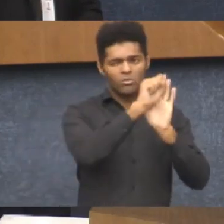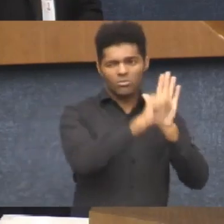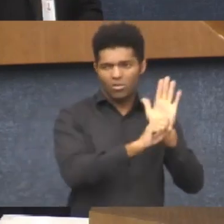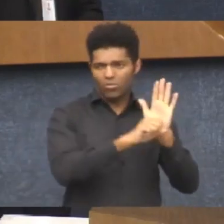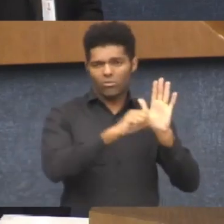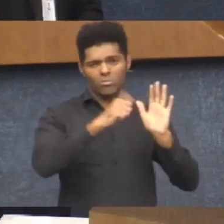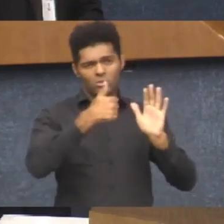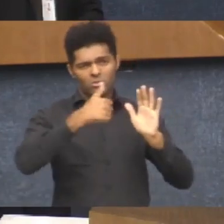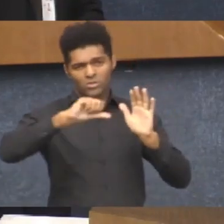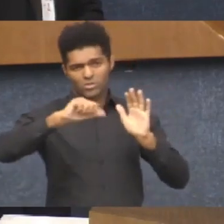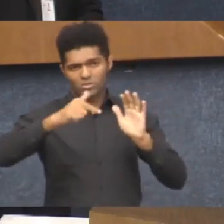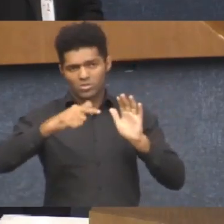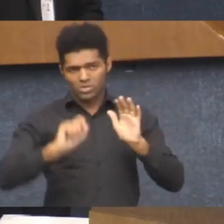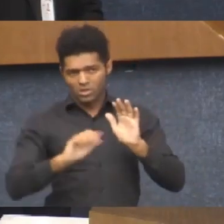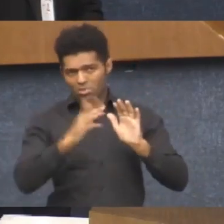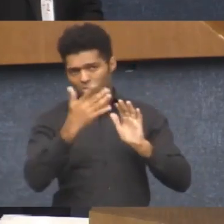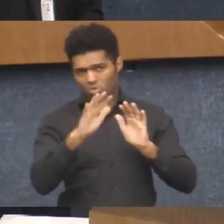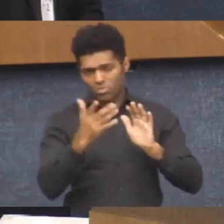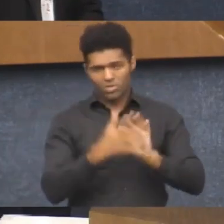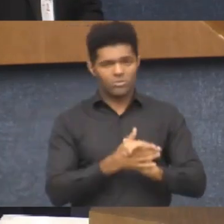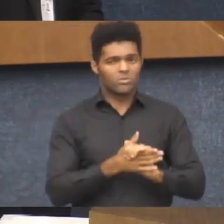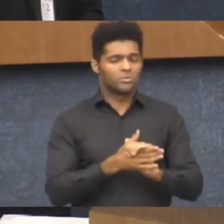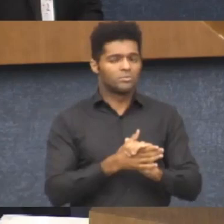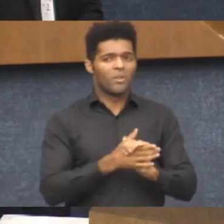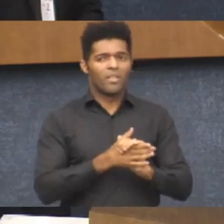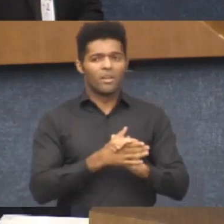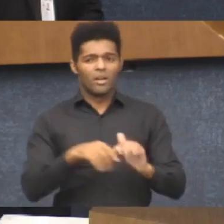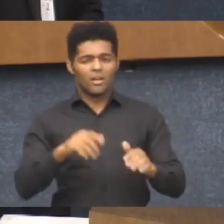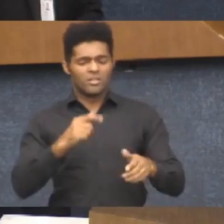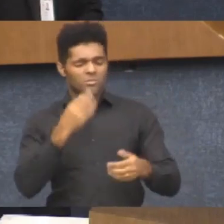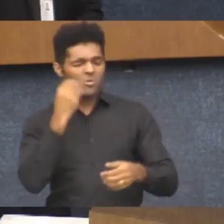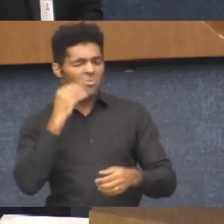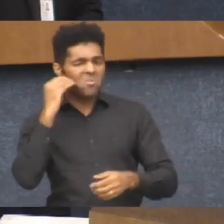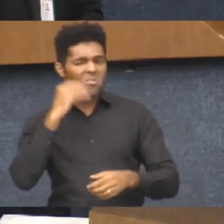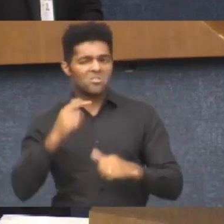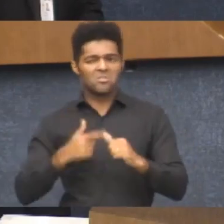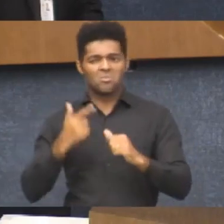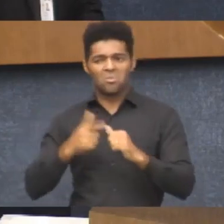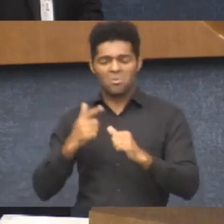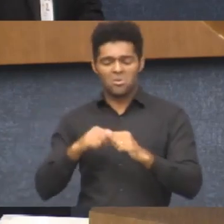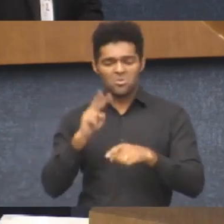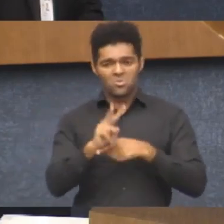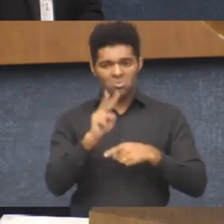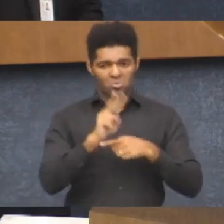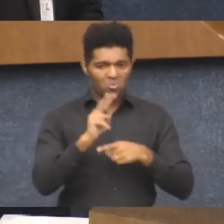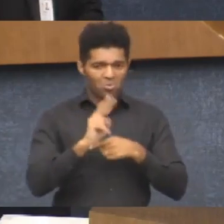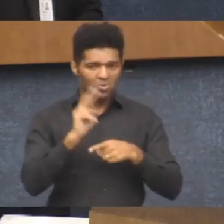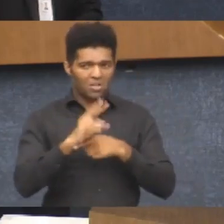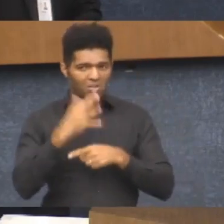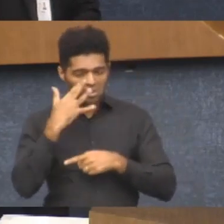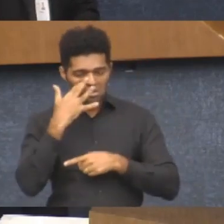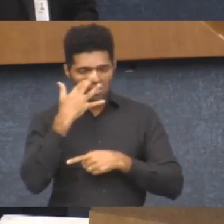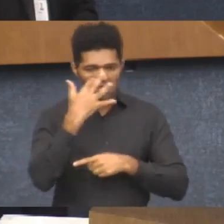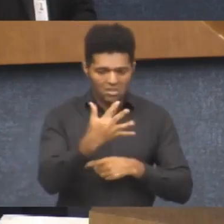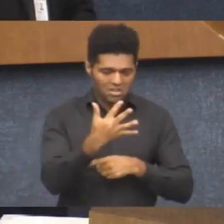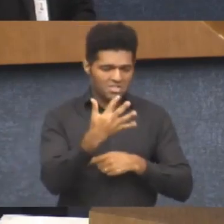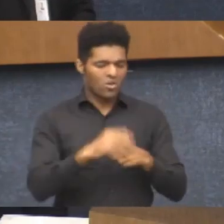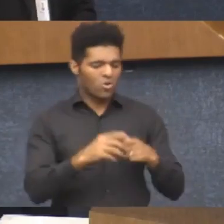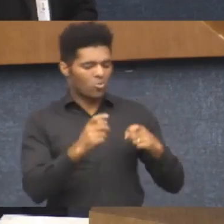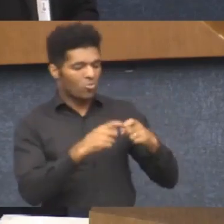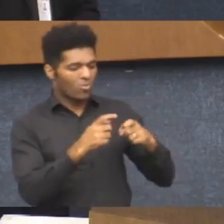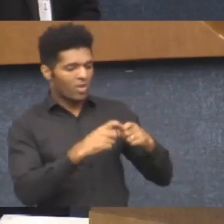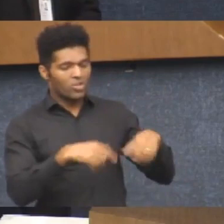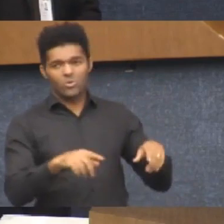primeiras experiências de fazer cuidado primário, né, como médicos e médicas, à época o nome era até diferente, né, medicina